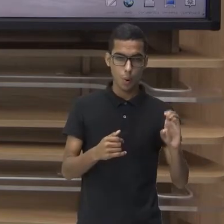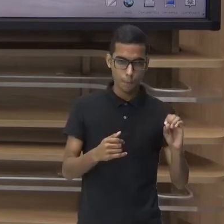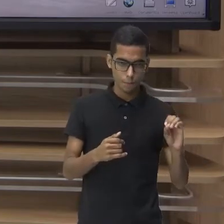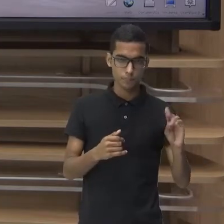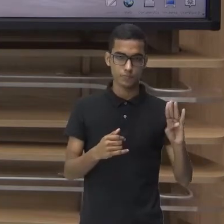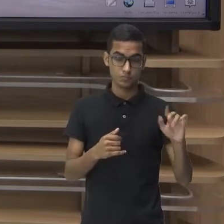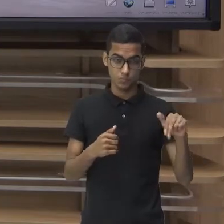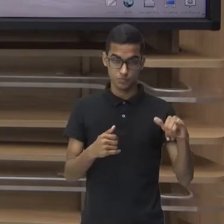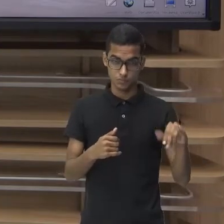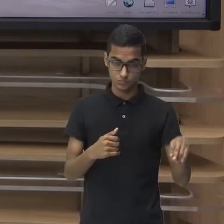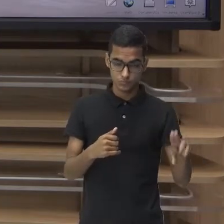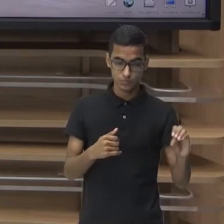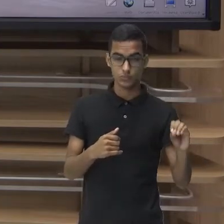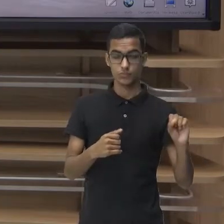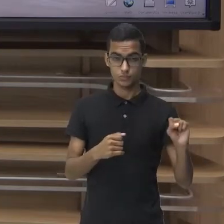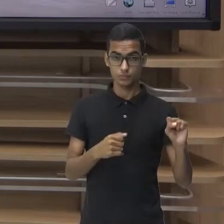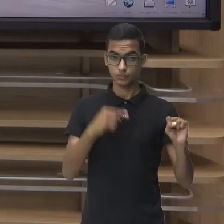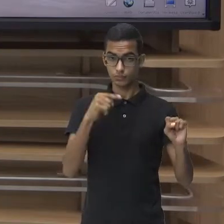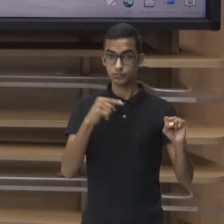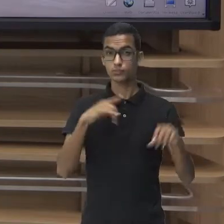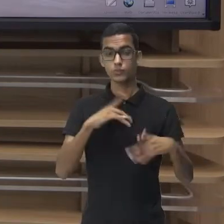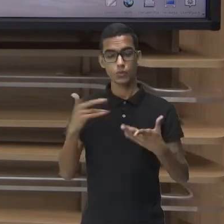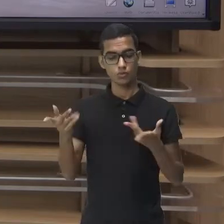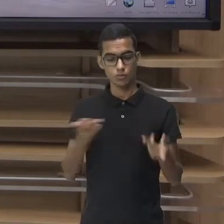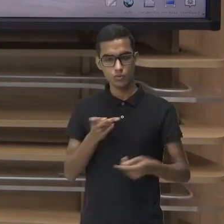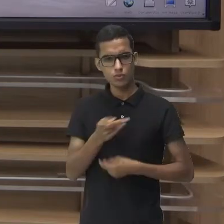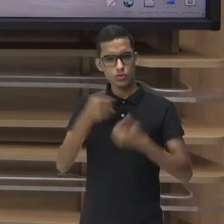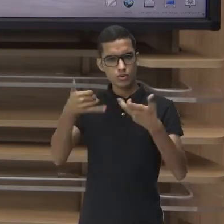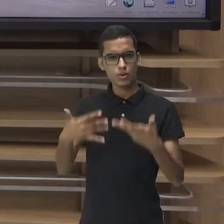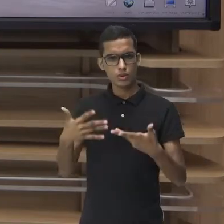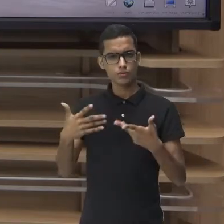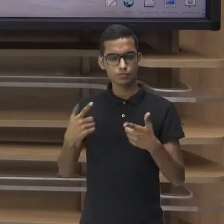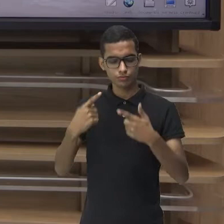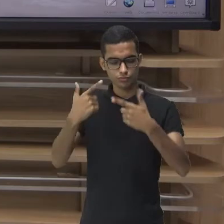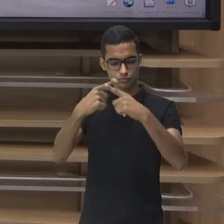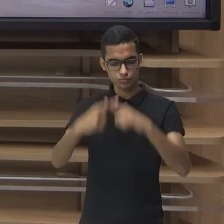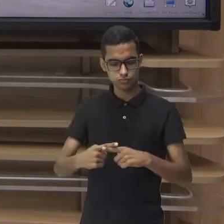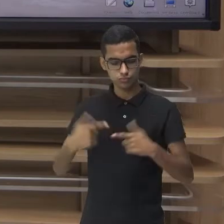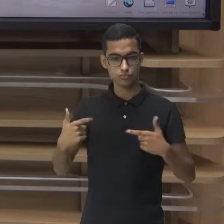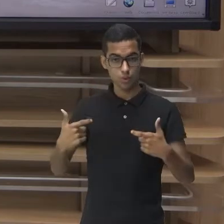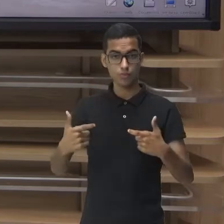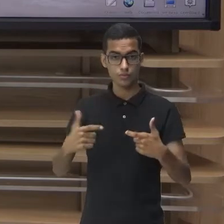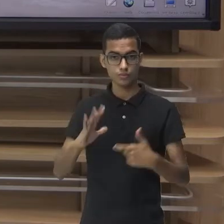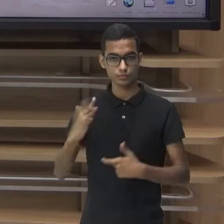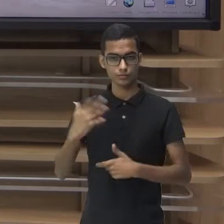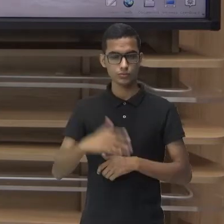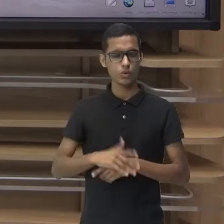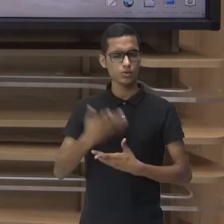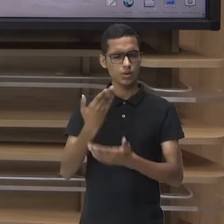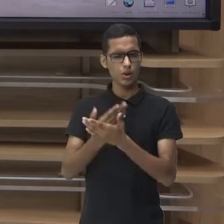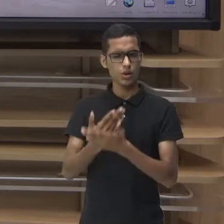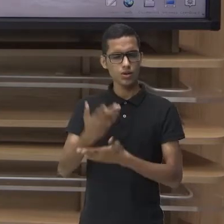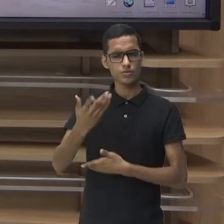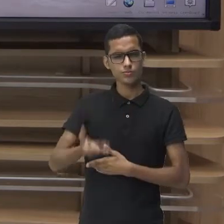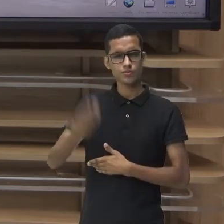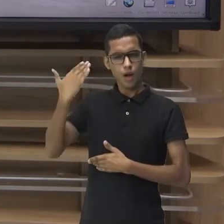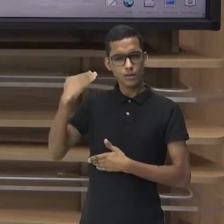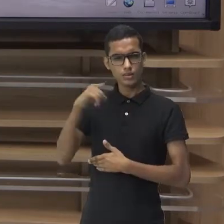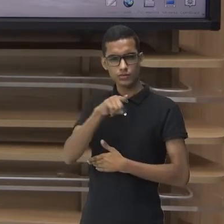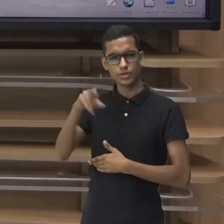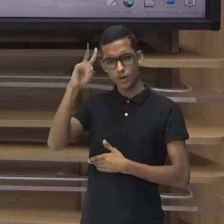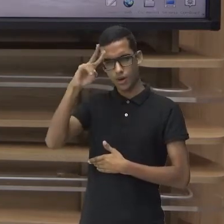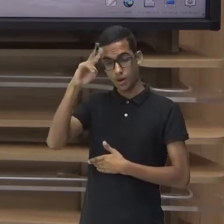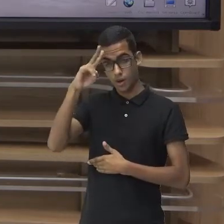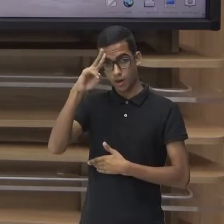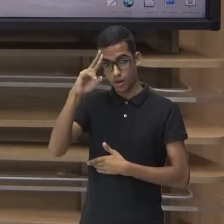logo depois dos antecedentes que ocorreram de acordo com a aula passada da professora Pet. Na aula passada vocês devem se lembrar que